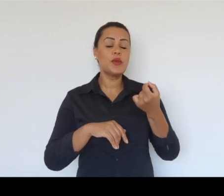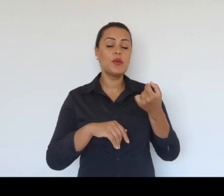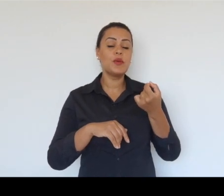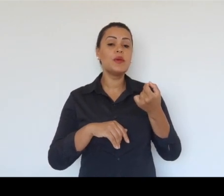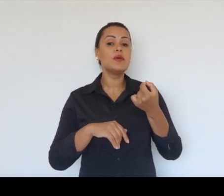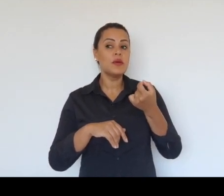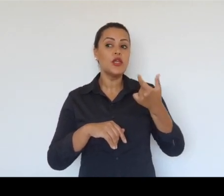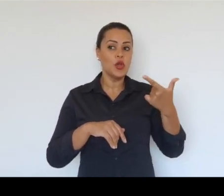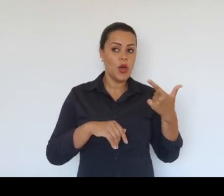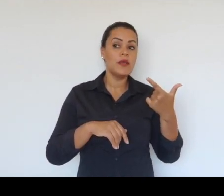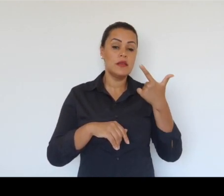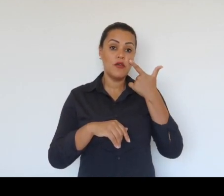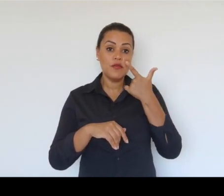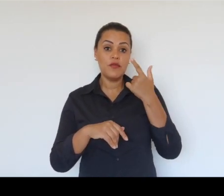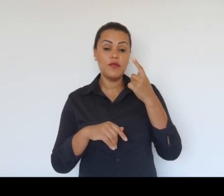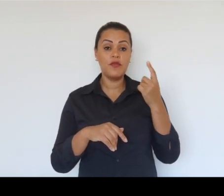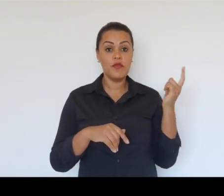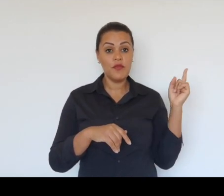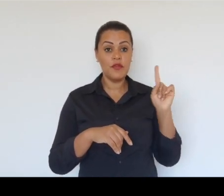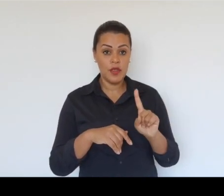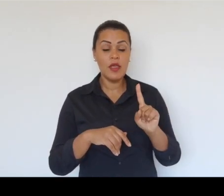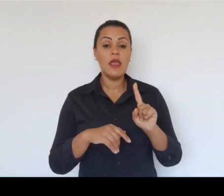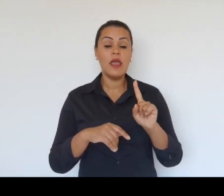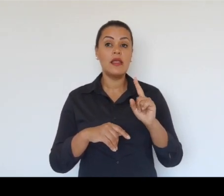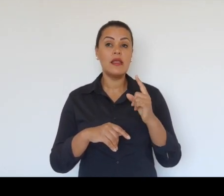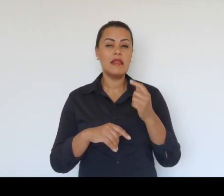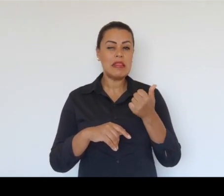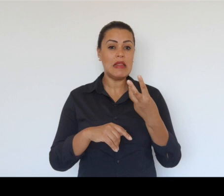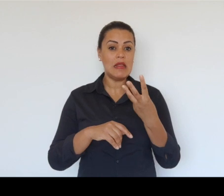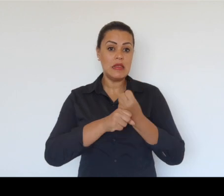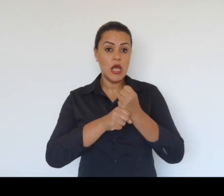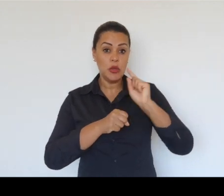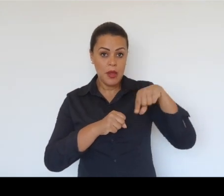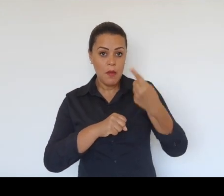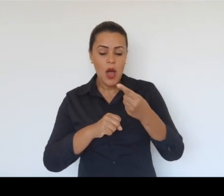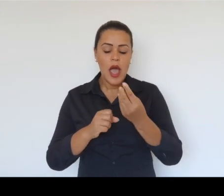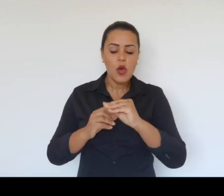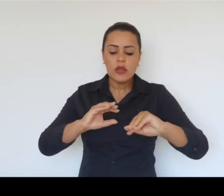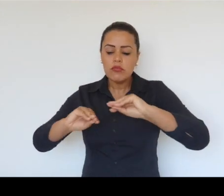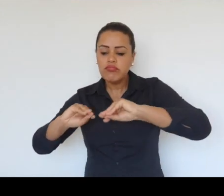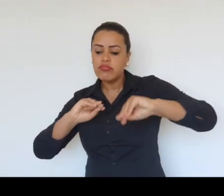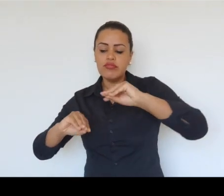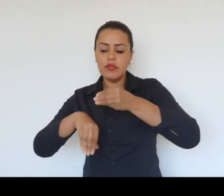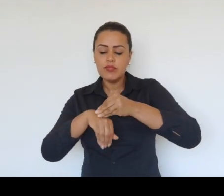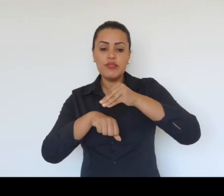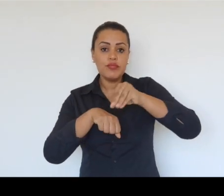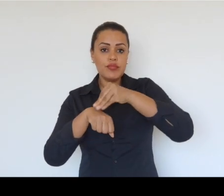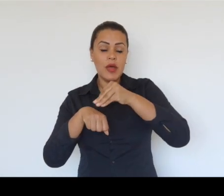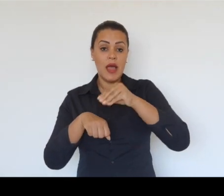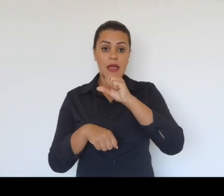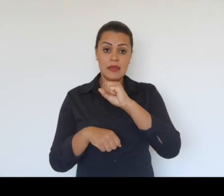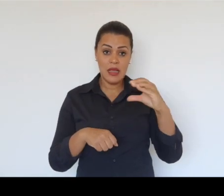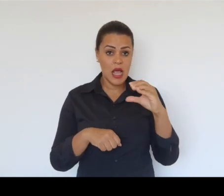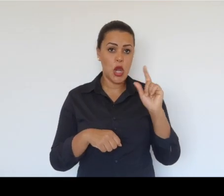que eu vim e aí registrei. 13 anos depois que a gente pôde escavar. Em Santa Catarina, a gente não conhece